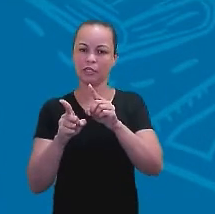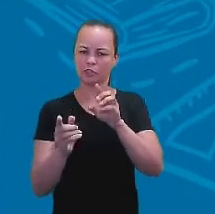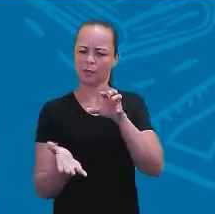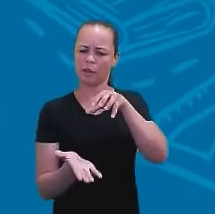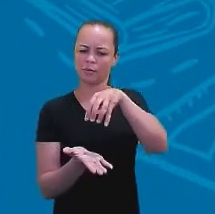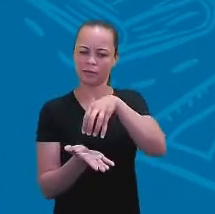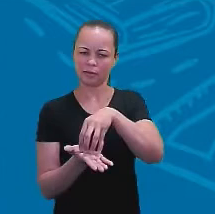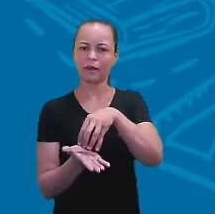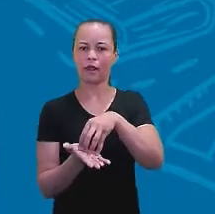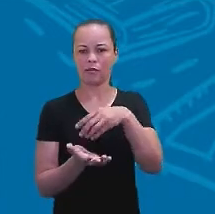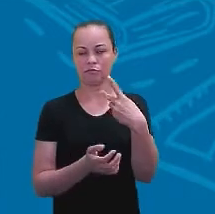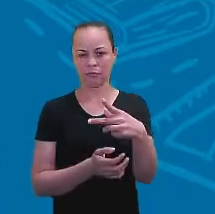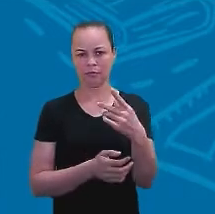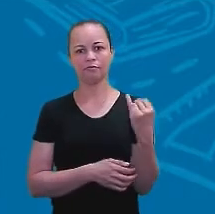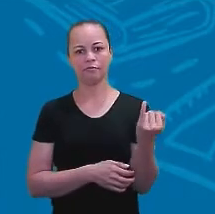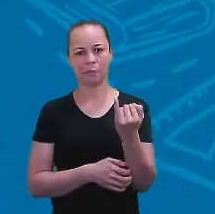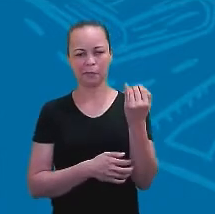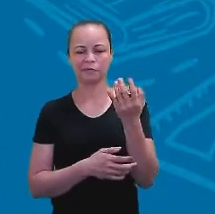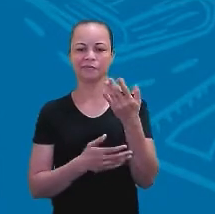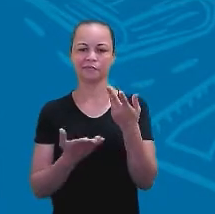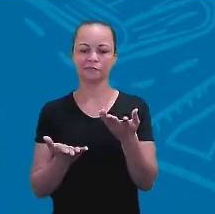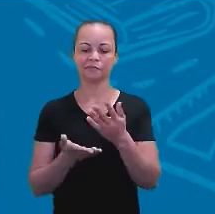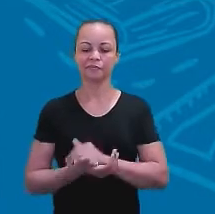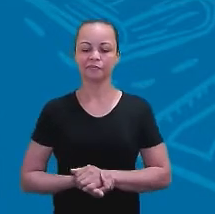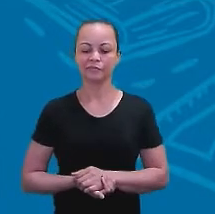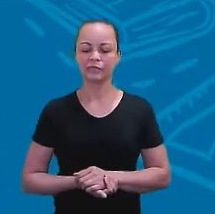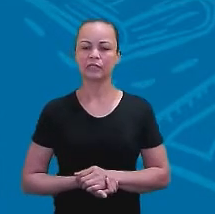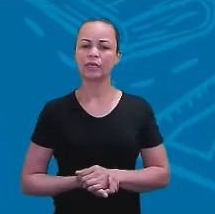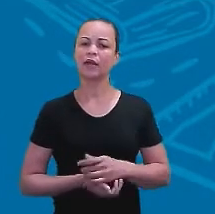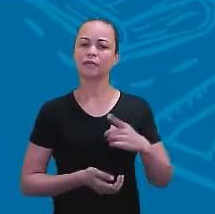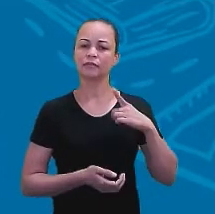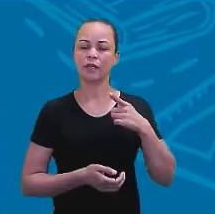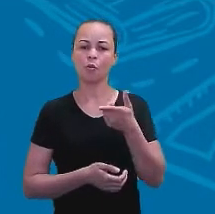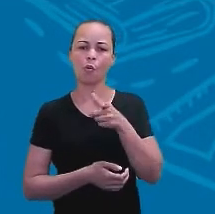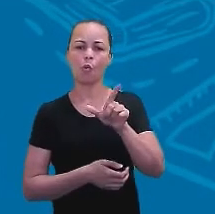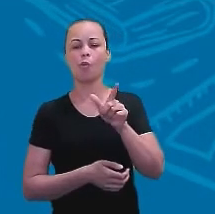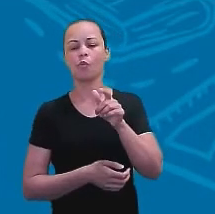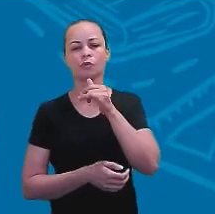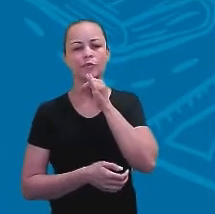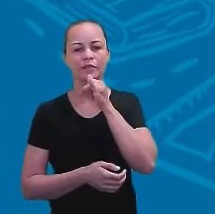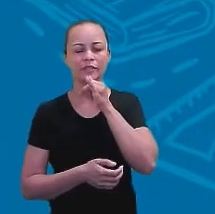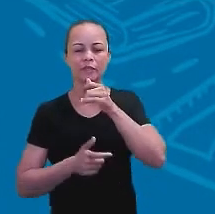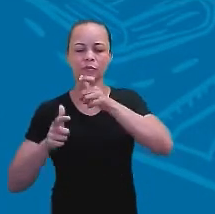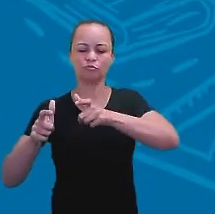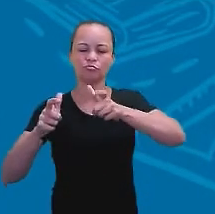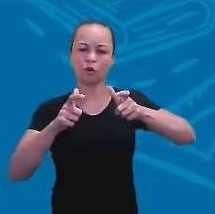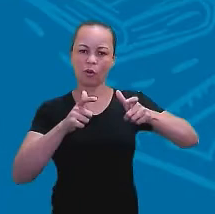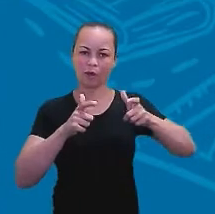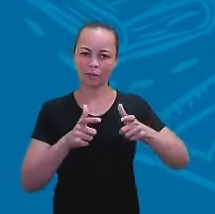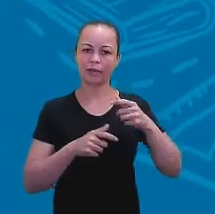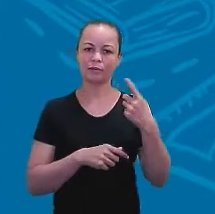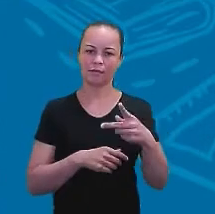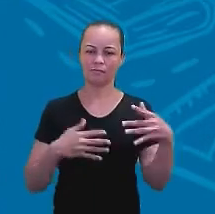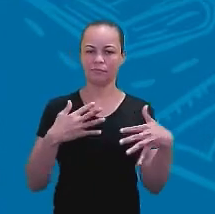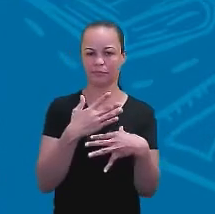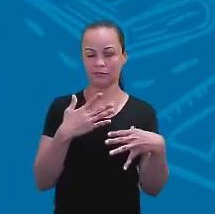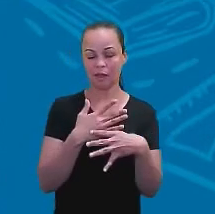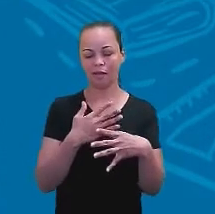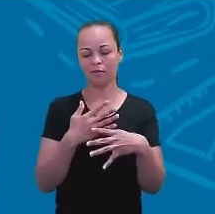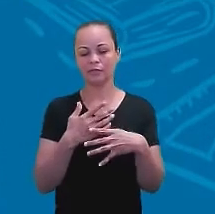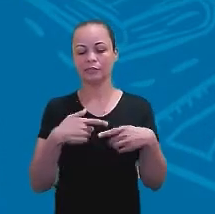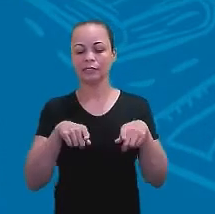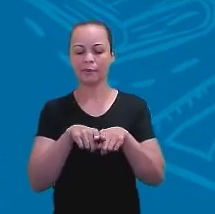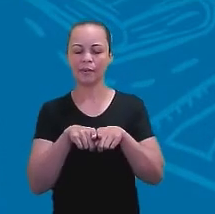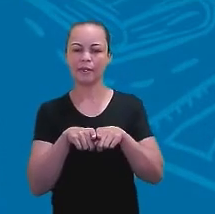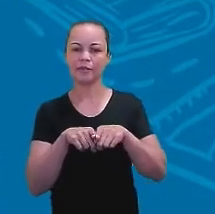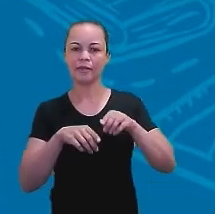Matriz de Santo Antão, tá certo? Existem alguns outros exemplos, né, de localidades aqui da nossa cidade em que à noite a gente